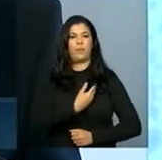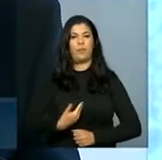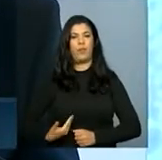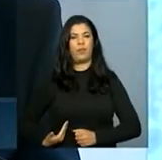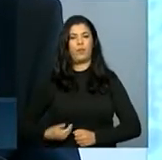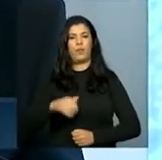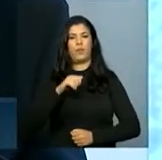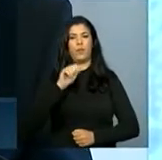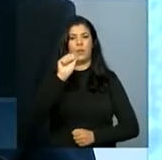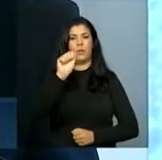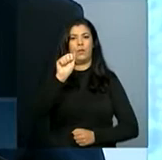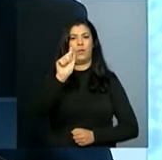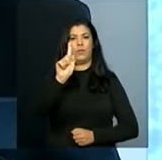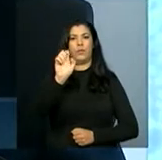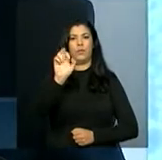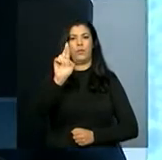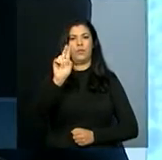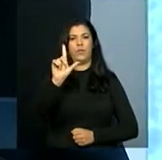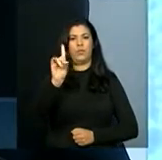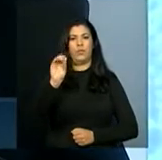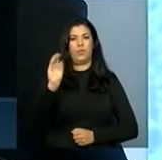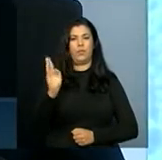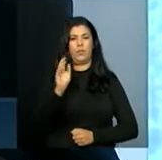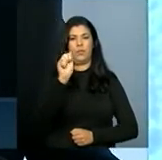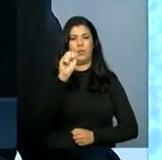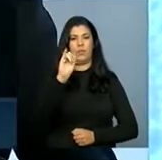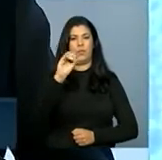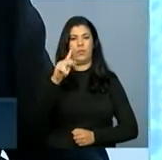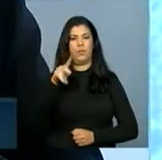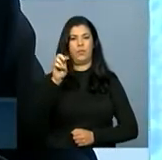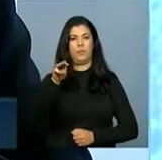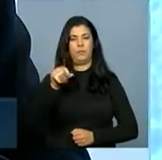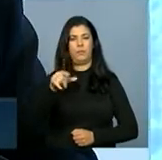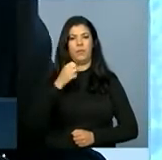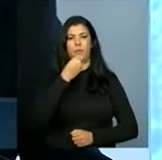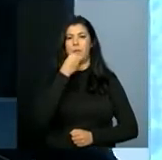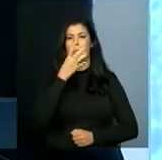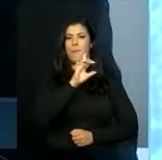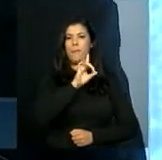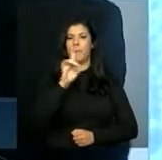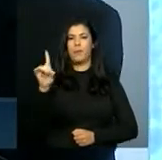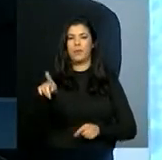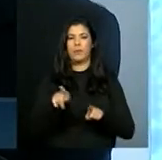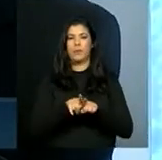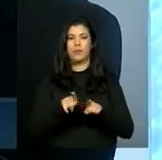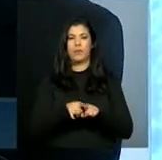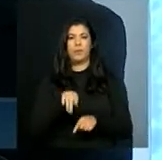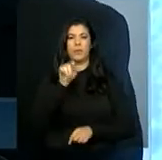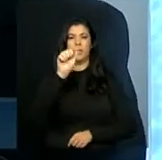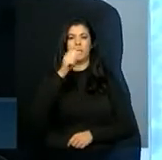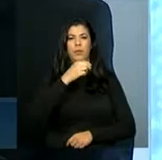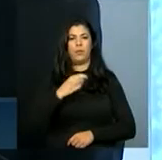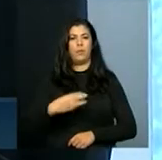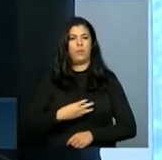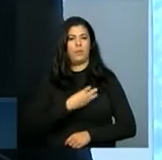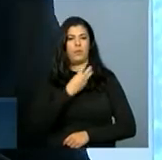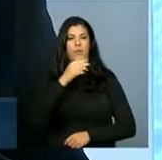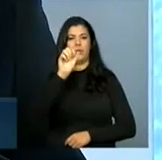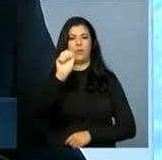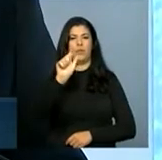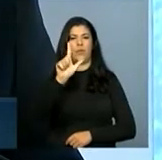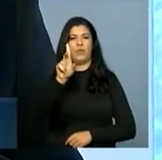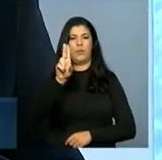Alckmin Bom dia Ministro aloizio Mercadante na Casa Civil Oi